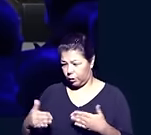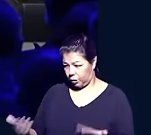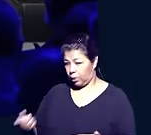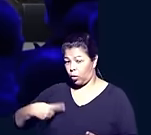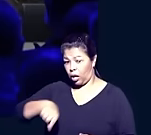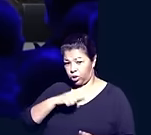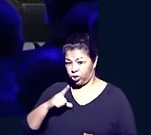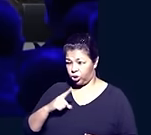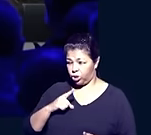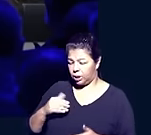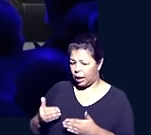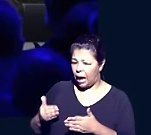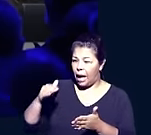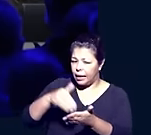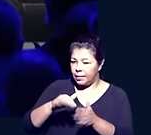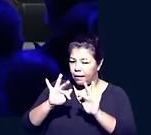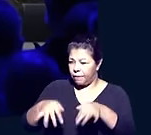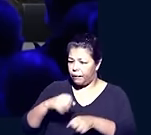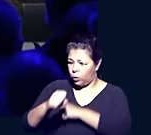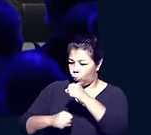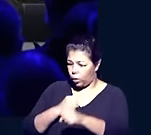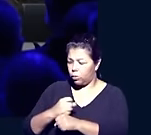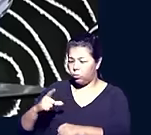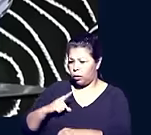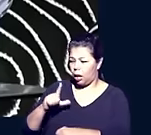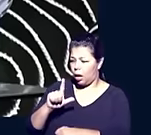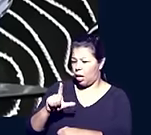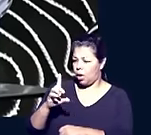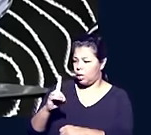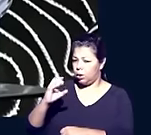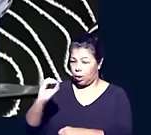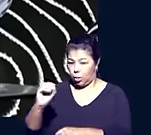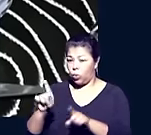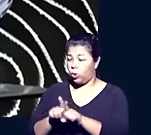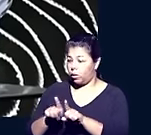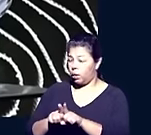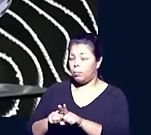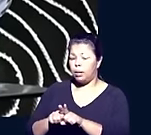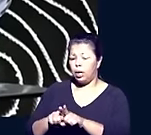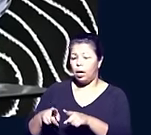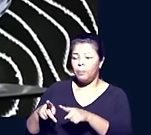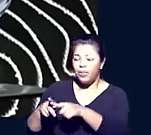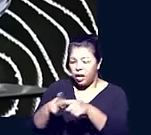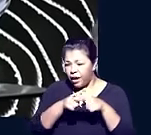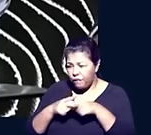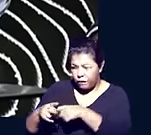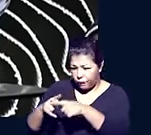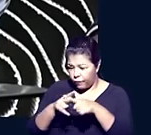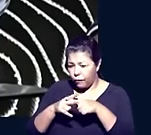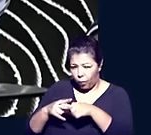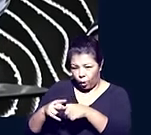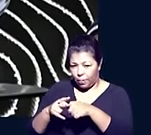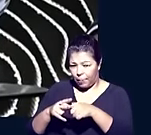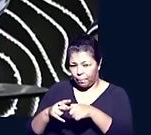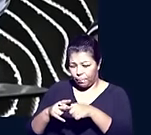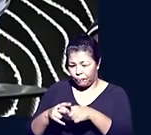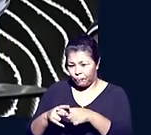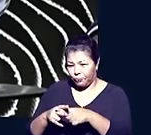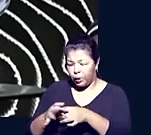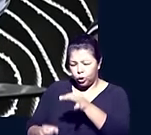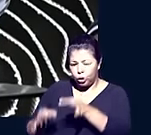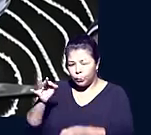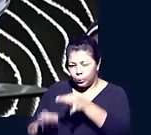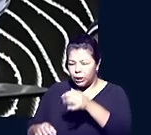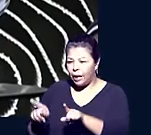tem LDO né que vai ser votado logo ã a reforma tributária o senhor disse aí que deve ser promulgada ainda esse ano então